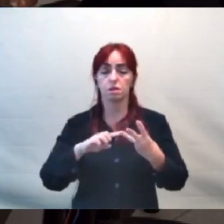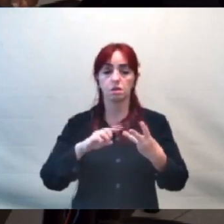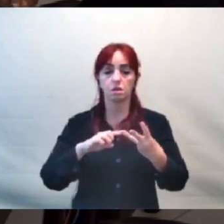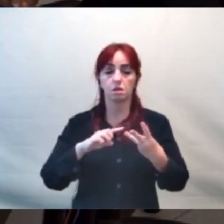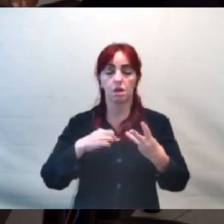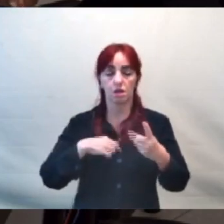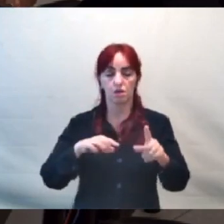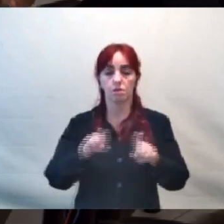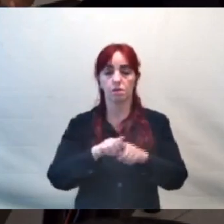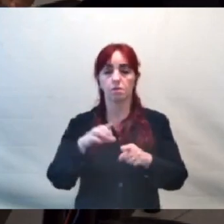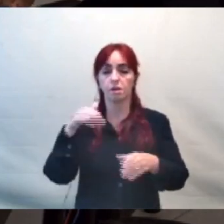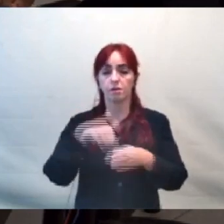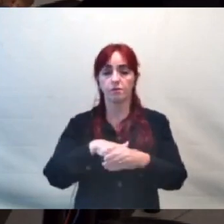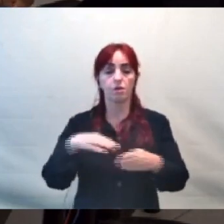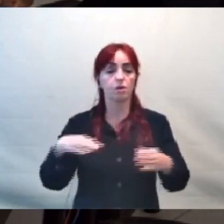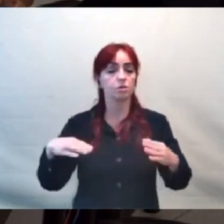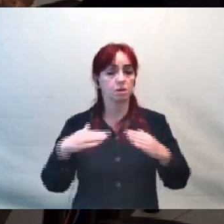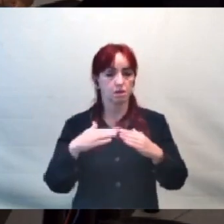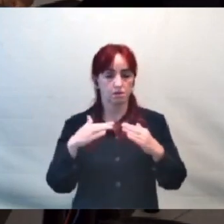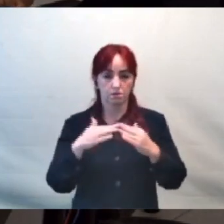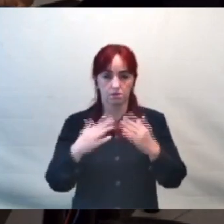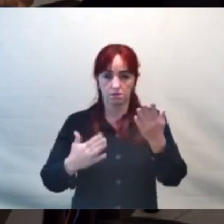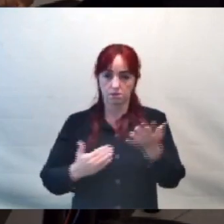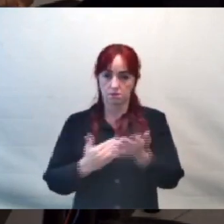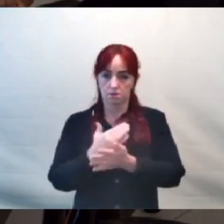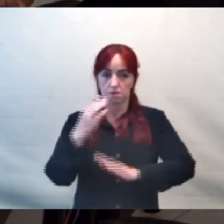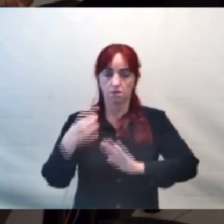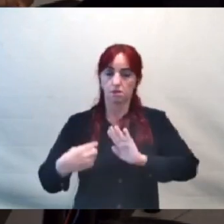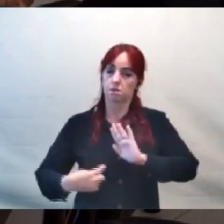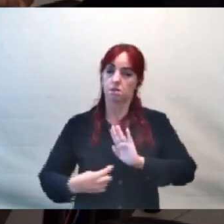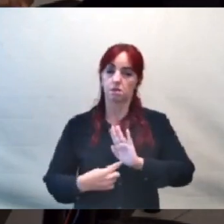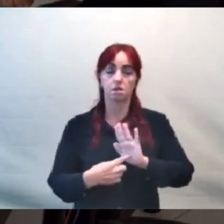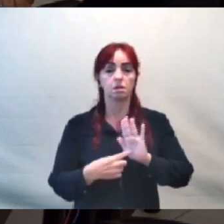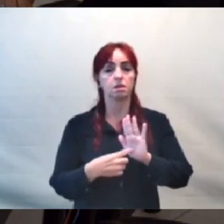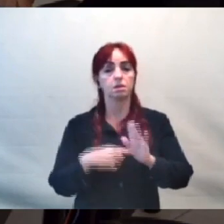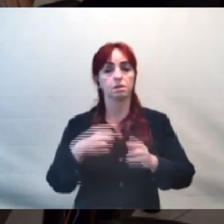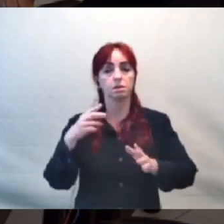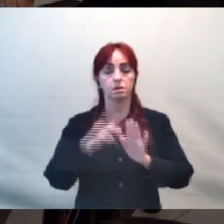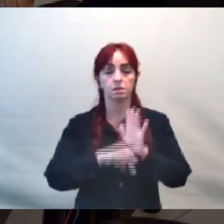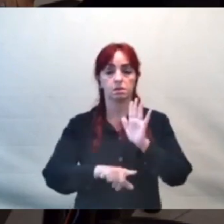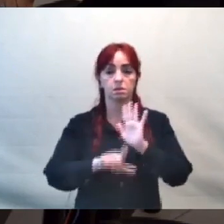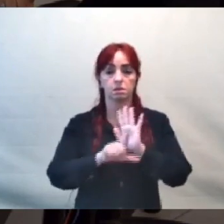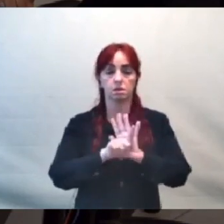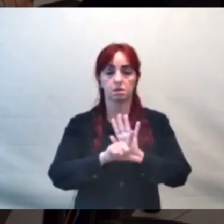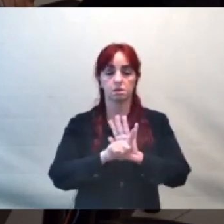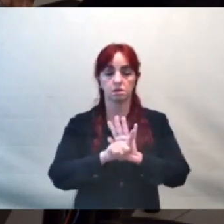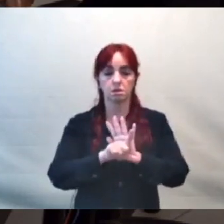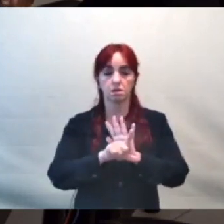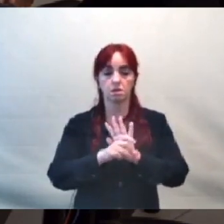de acordo. Fica aprovado o parecer do projeto de lei